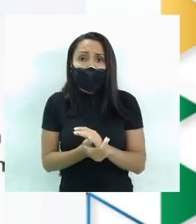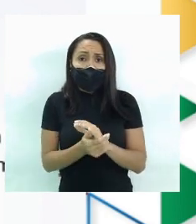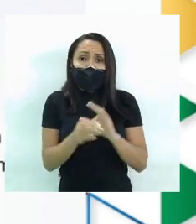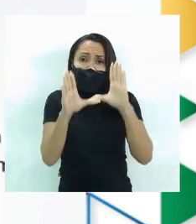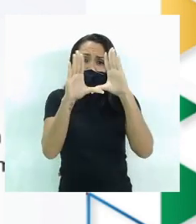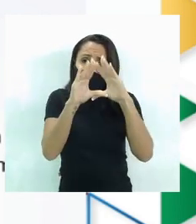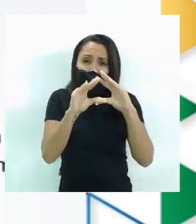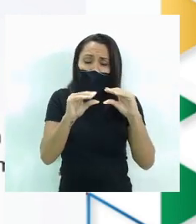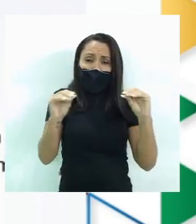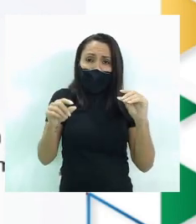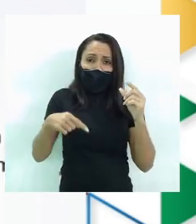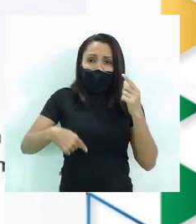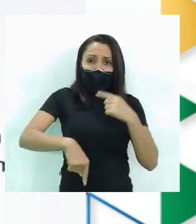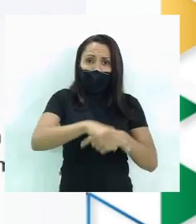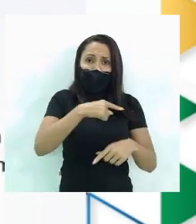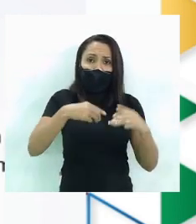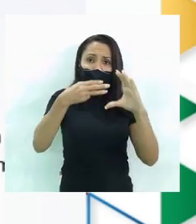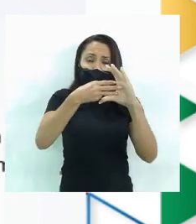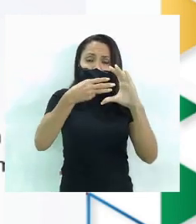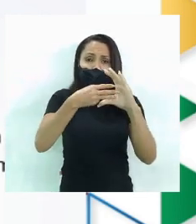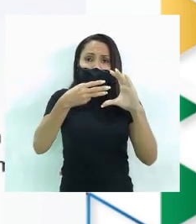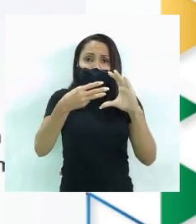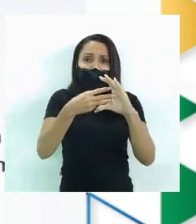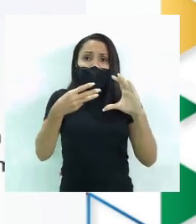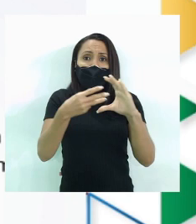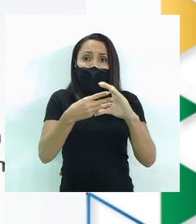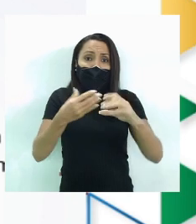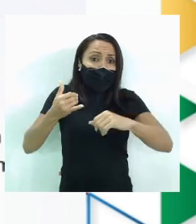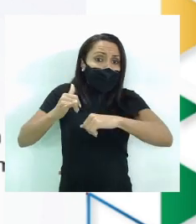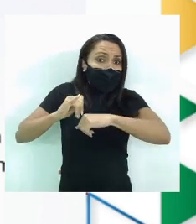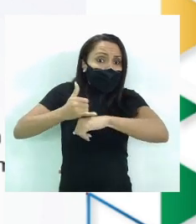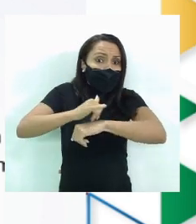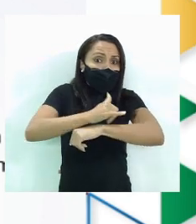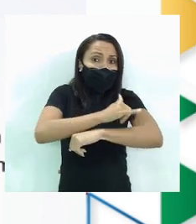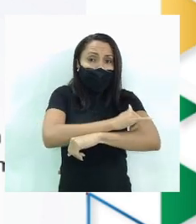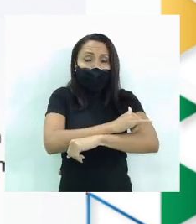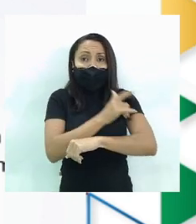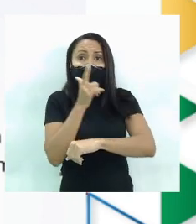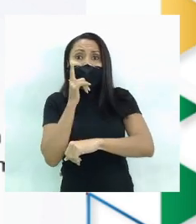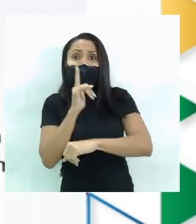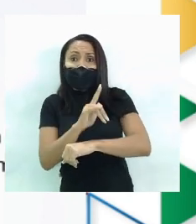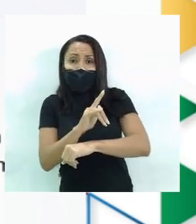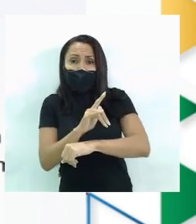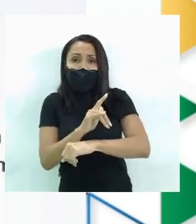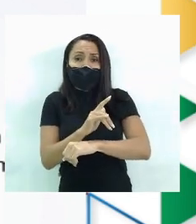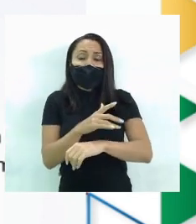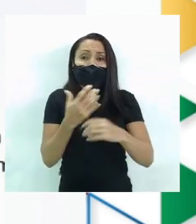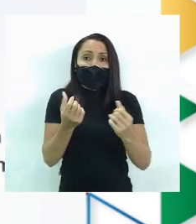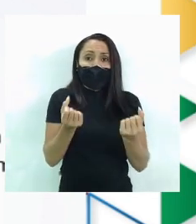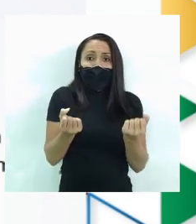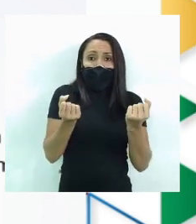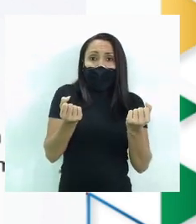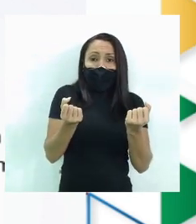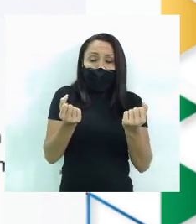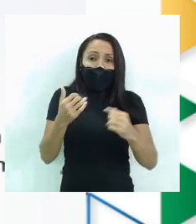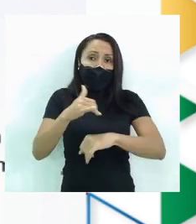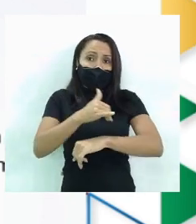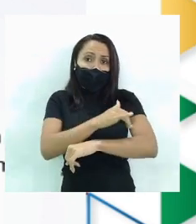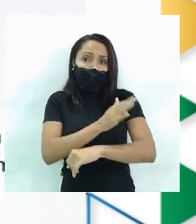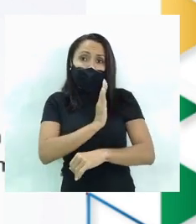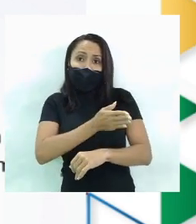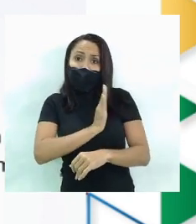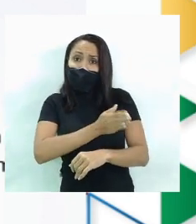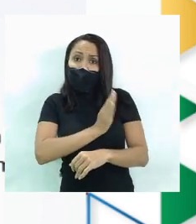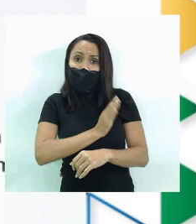diminuição do metabolismo celular, o ganho de peso, a branquicardia, que é a desaceleração dos batimentos do